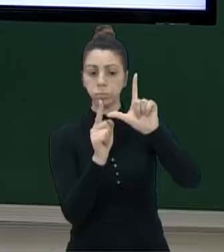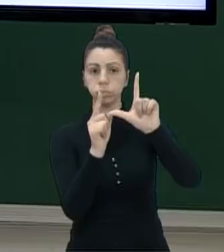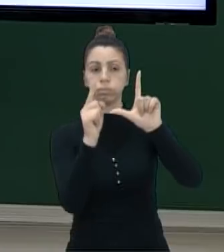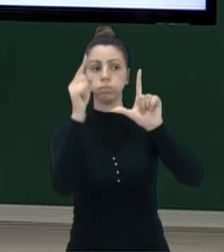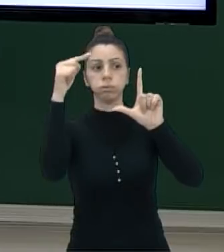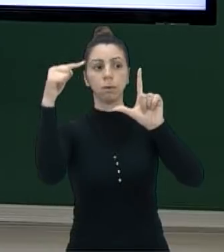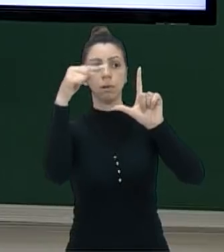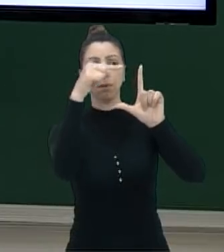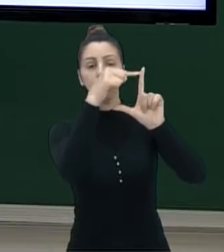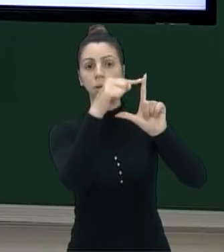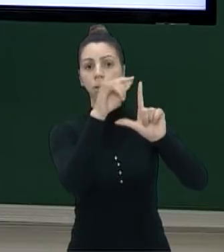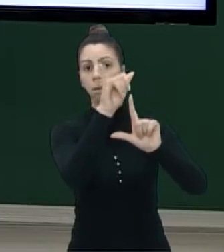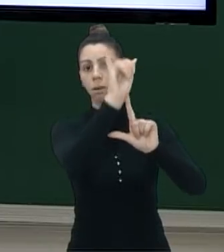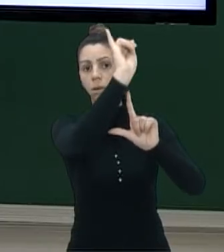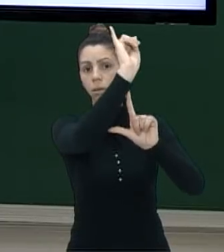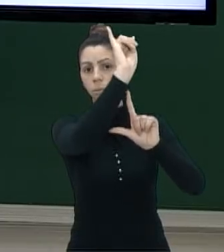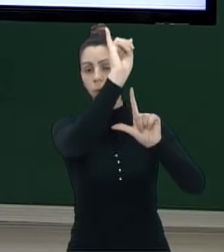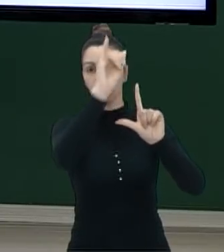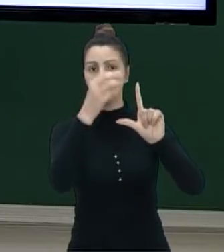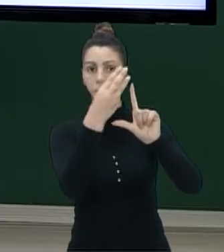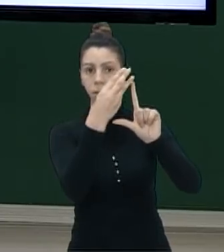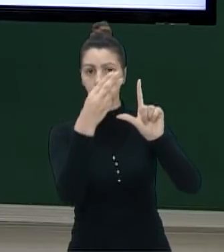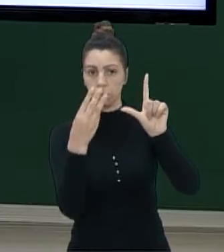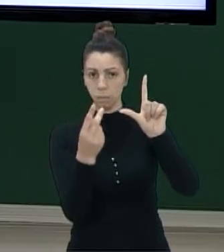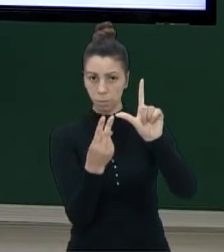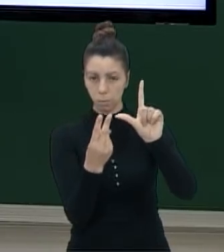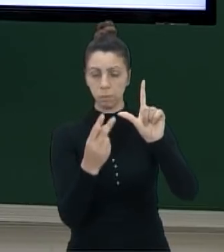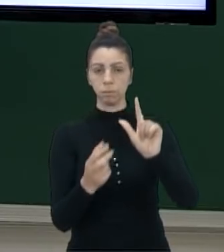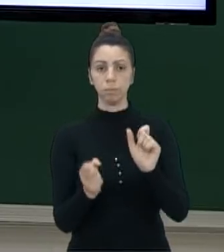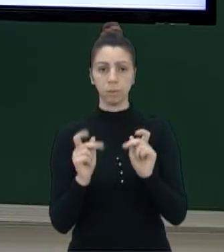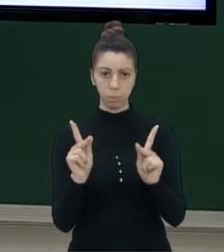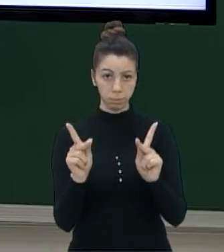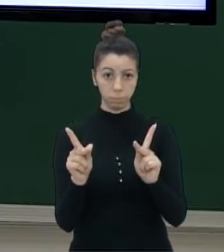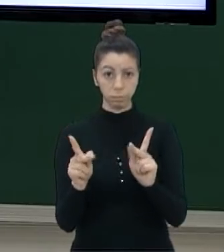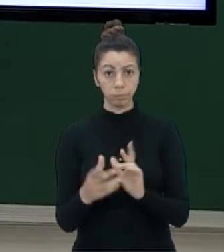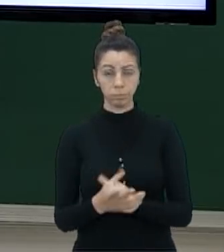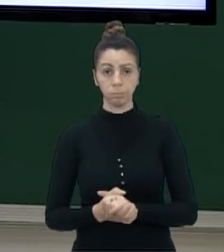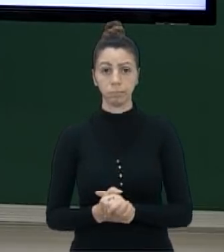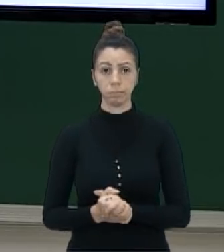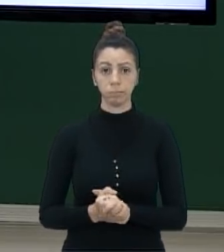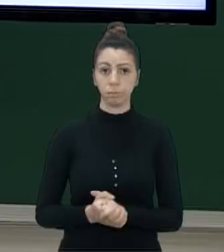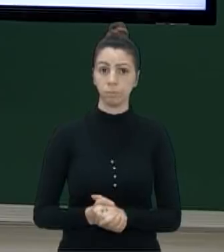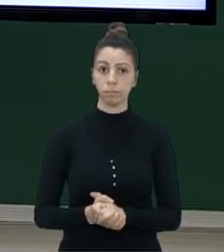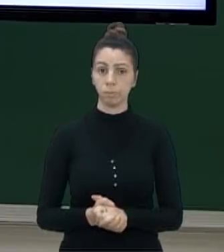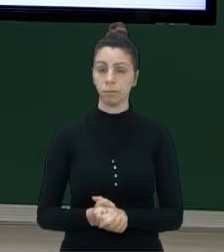Y. 2 e 3, ó, 2 e 3. Ok?